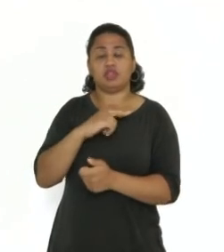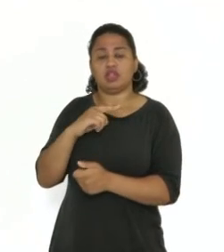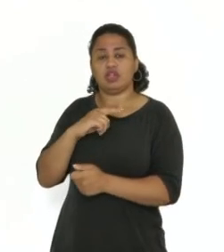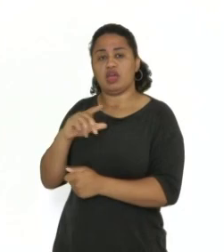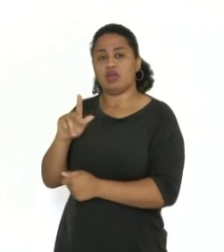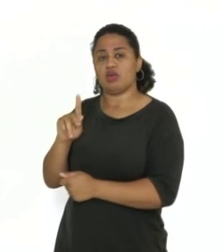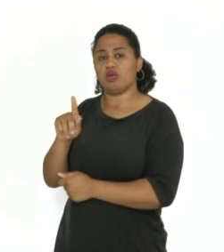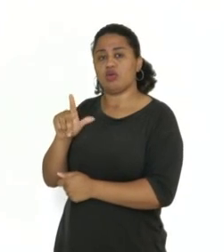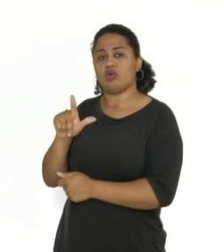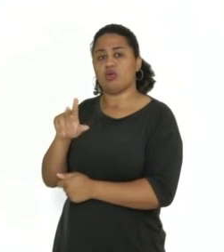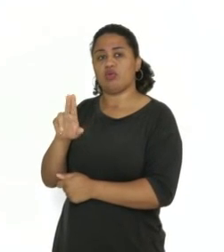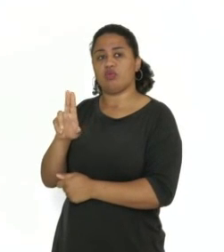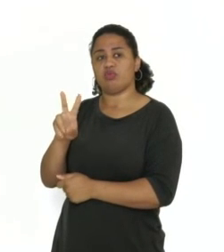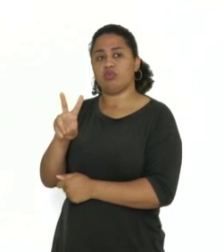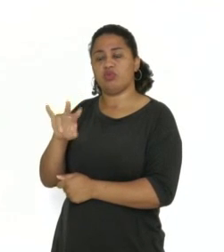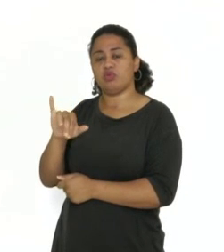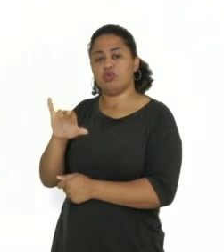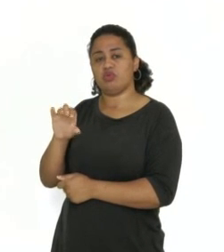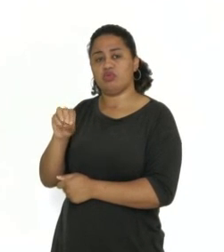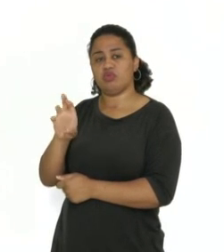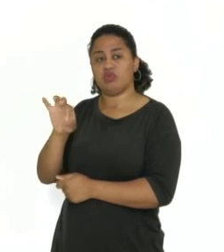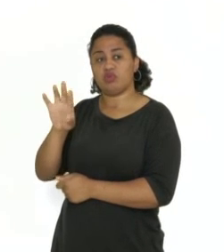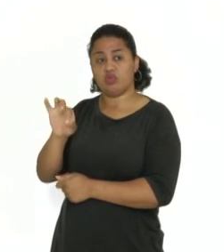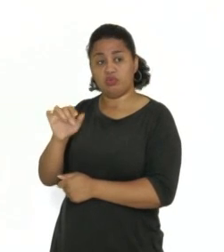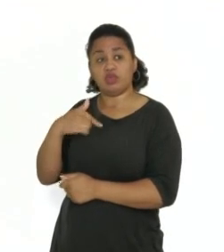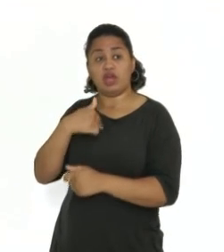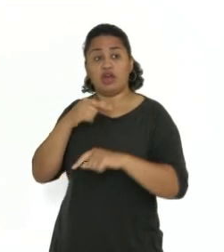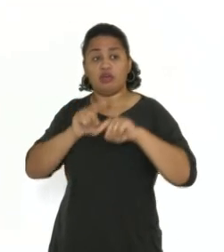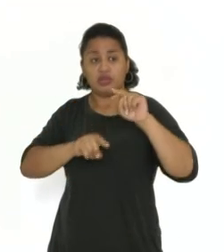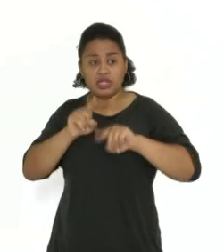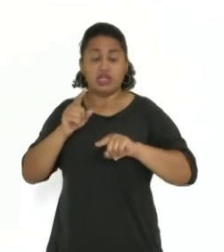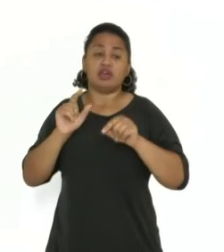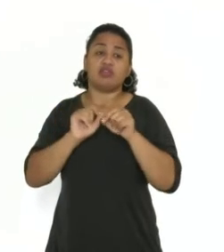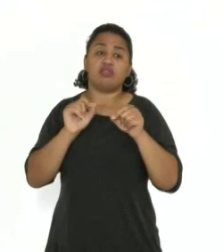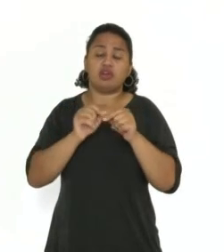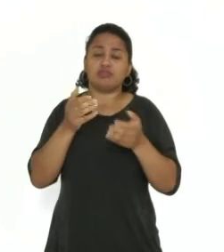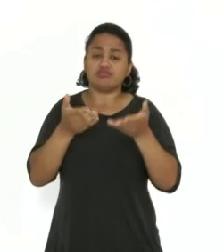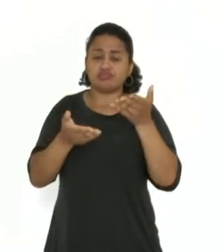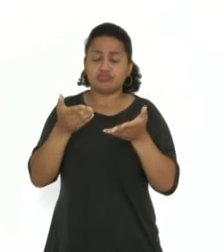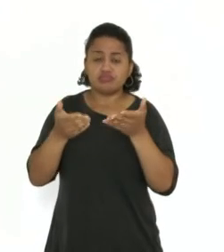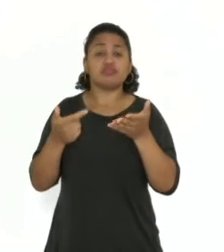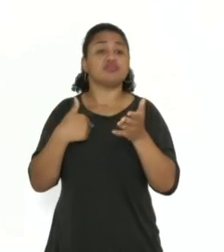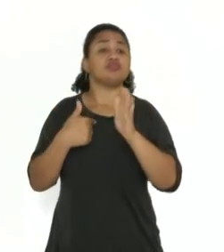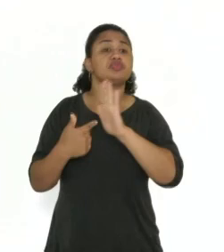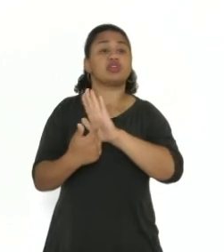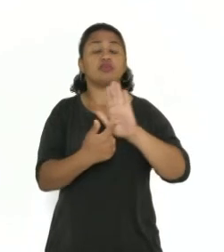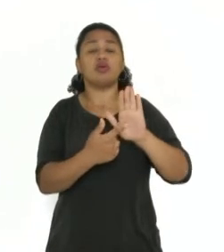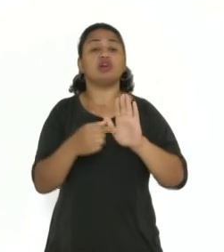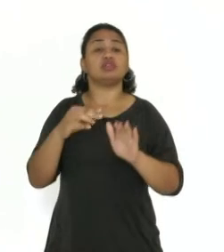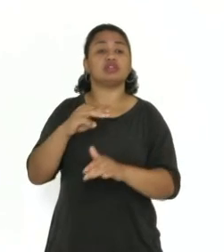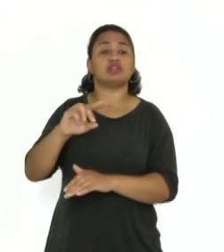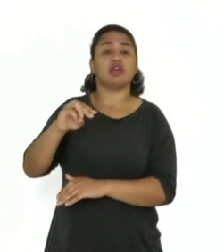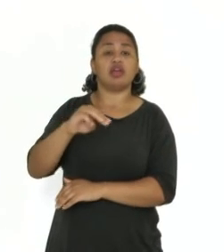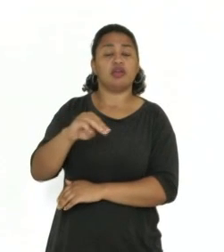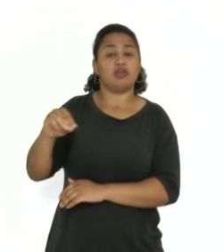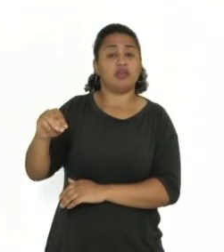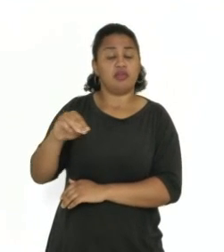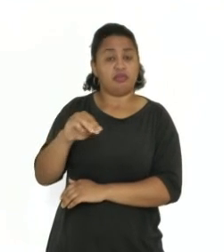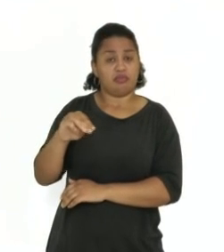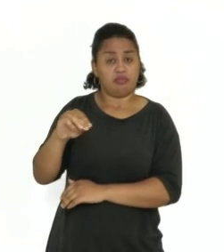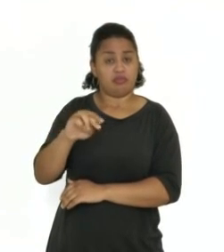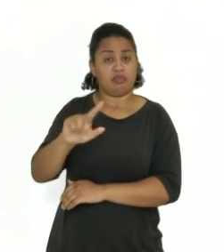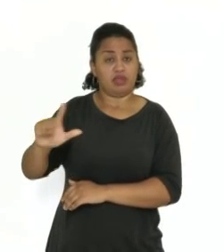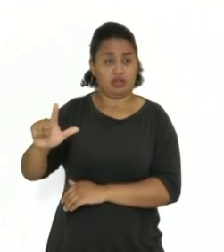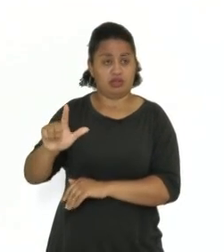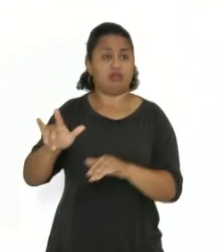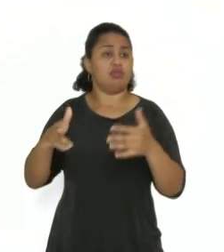Ele é um equipamento que ele faz essa medida, tá? Então a medida ela é obtida e expressa ali em milímetros, tá? E como